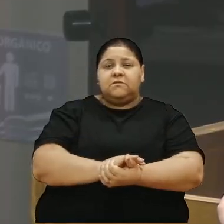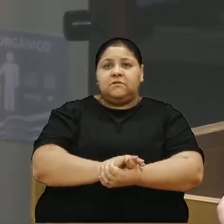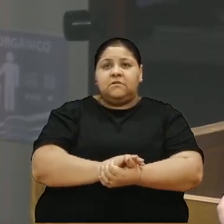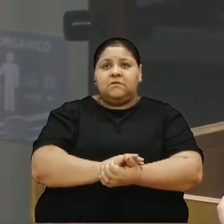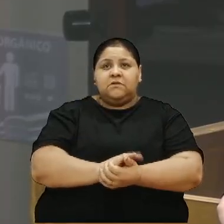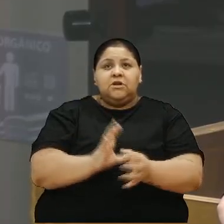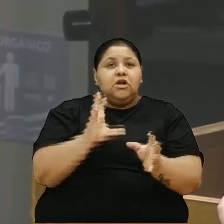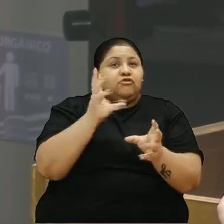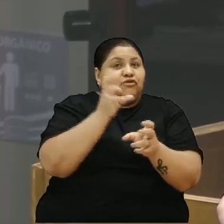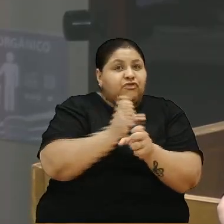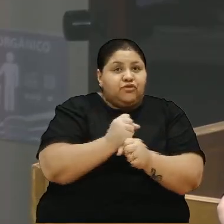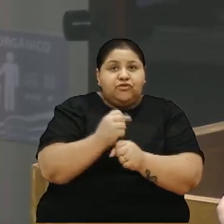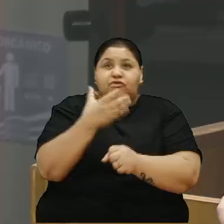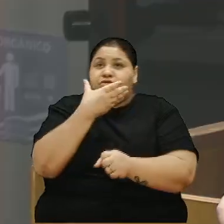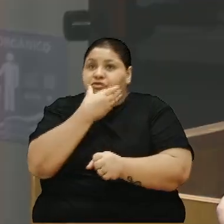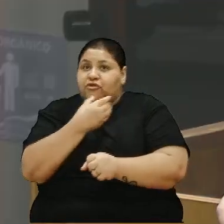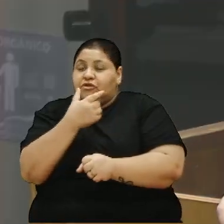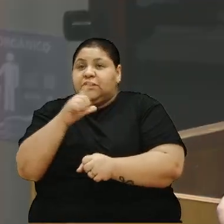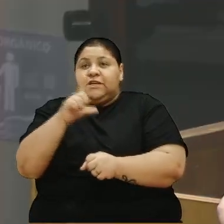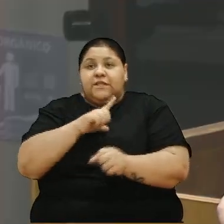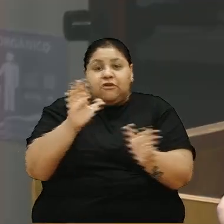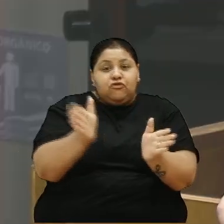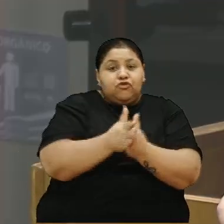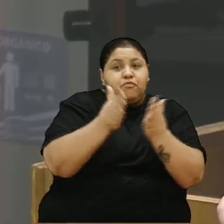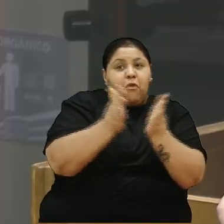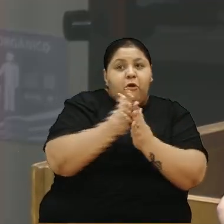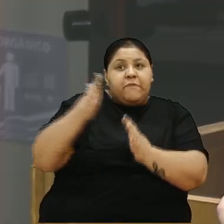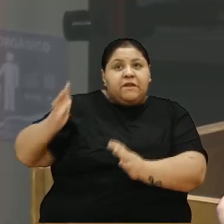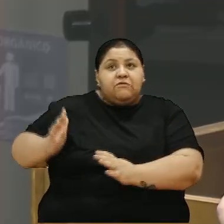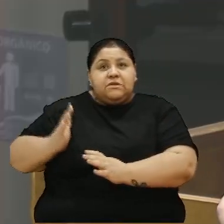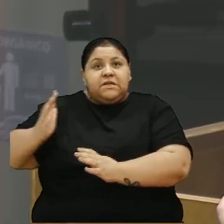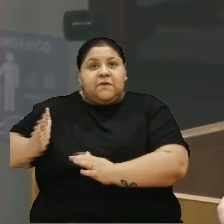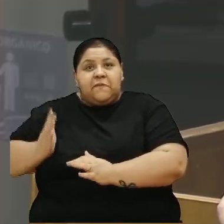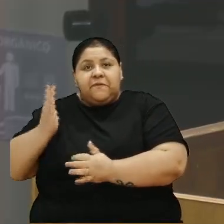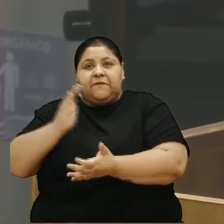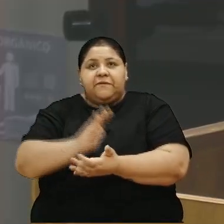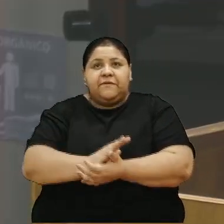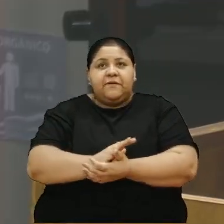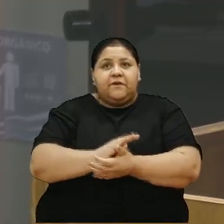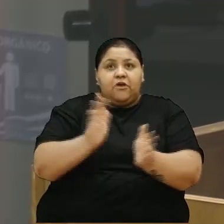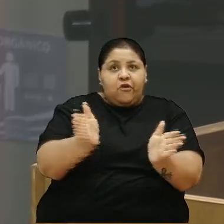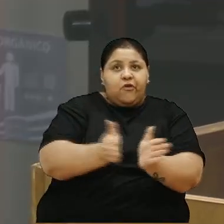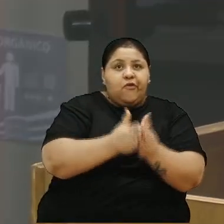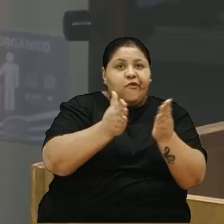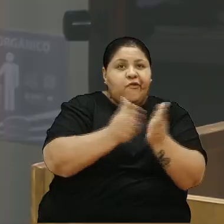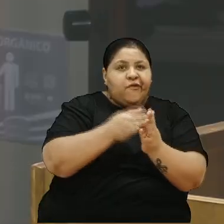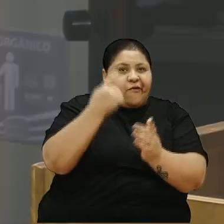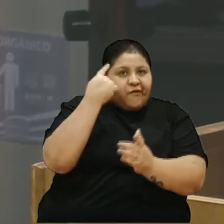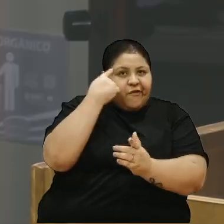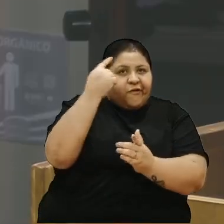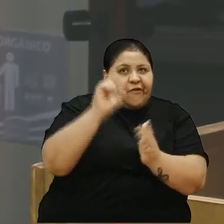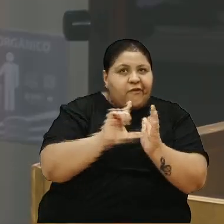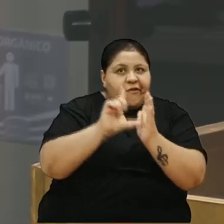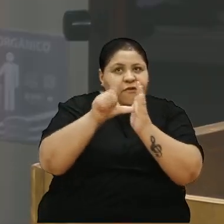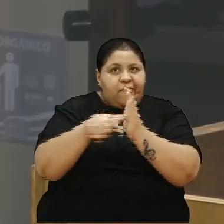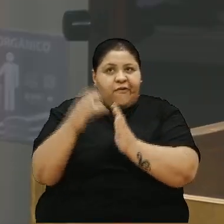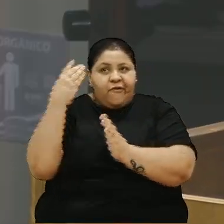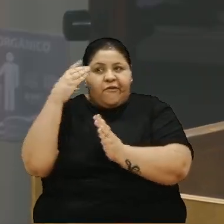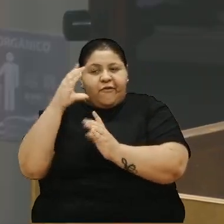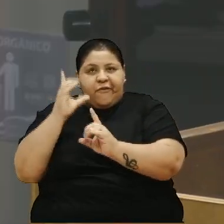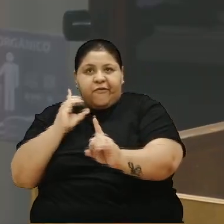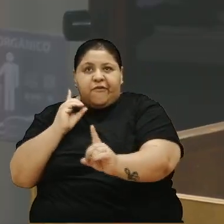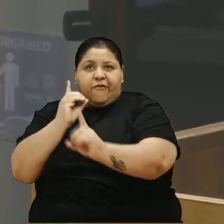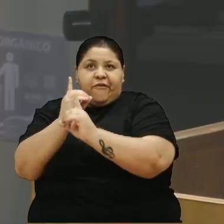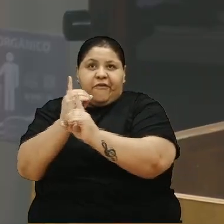entre os homens, tem os ricos e tem os pobres. E o pobre que é esperto, logo uma ciência descobre,